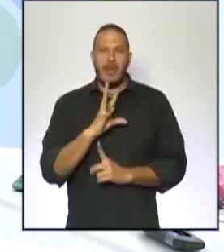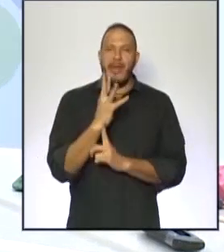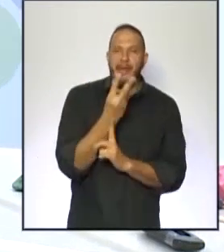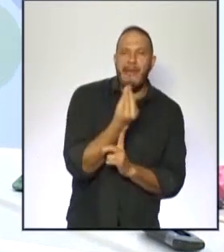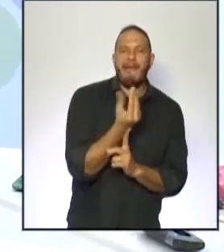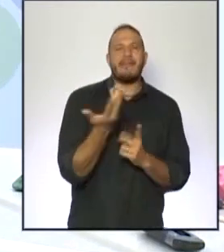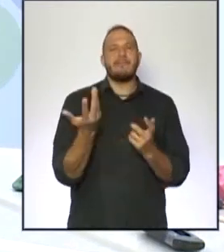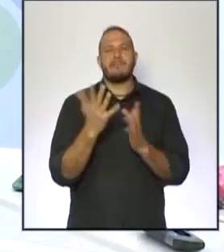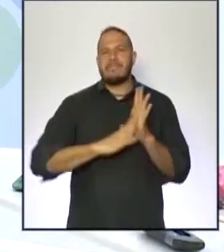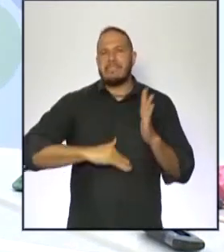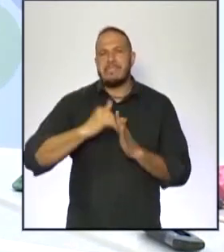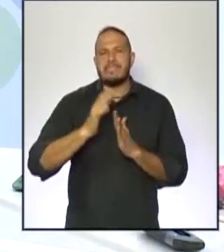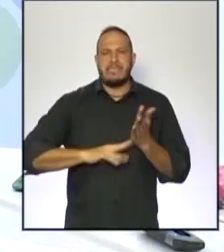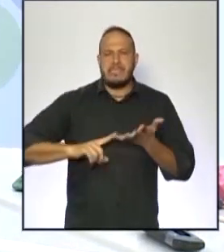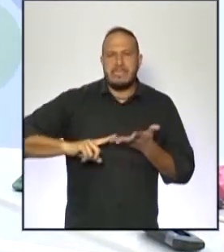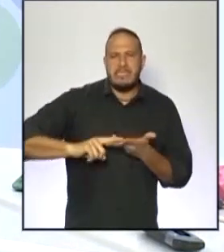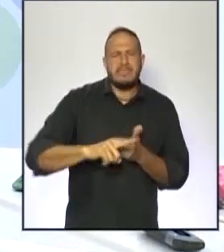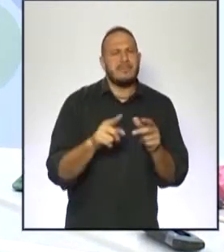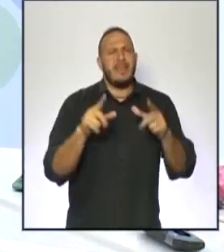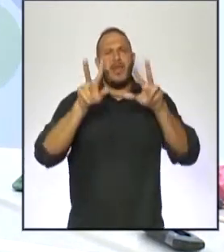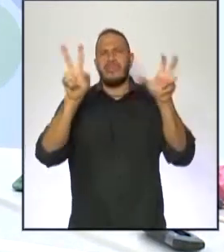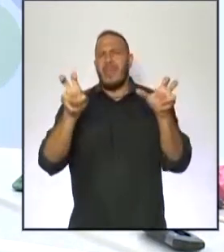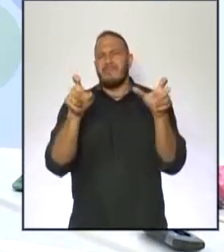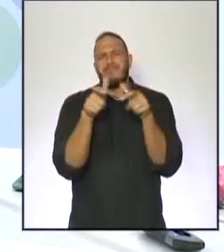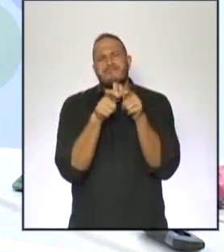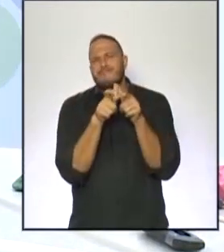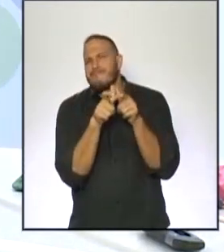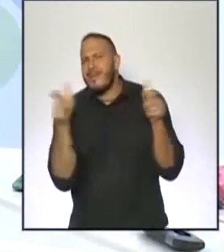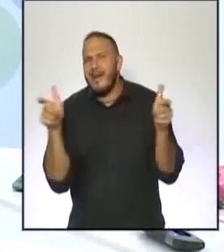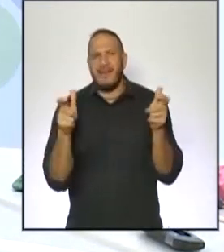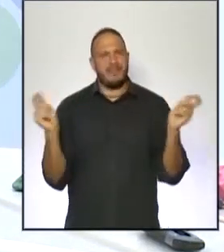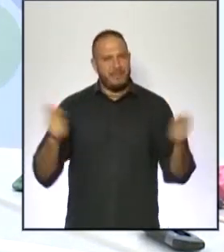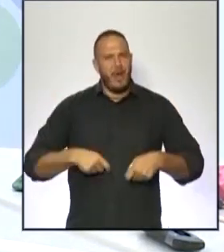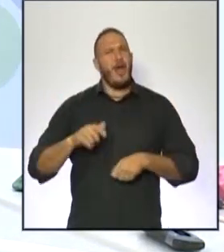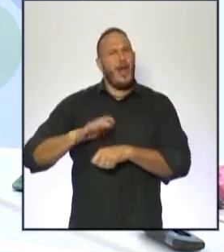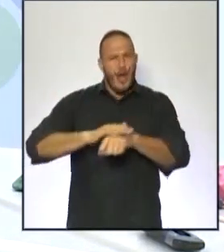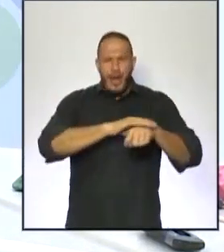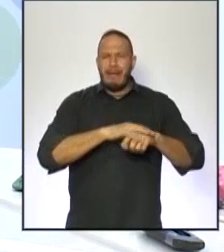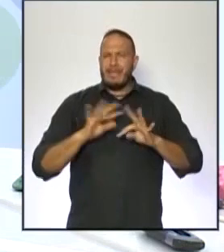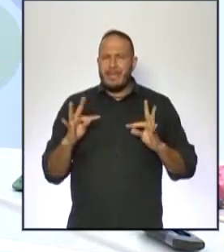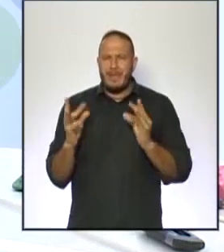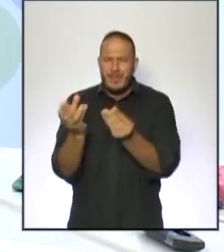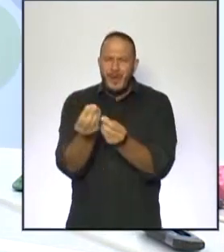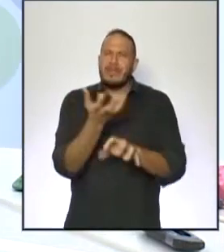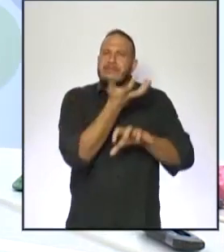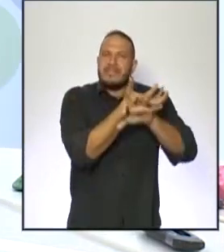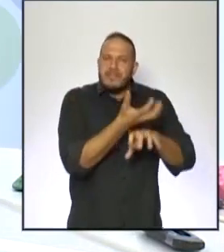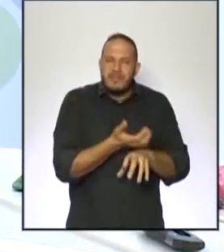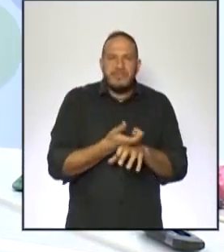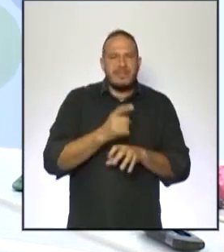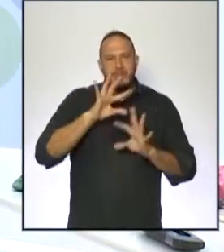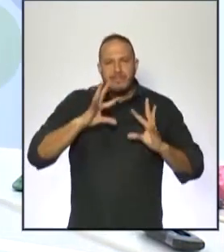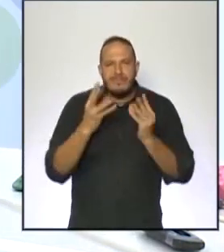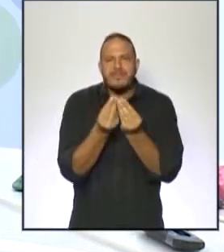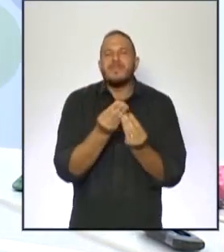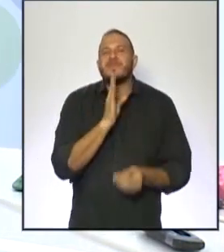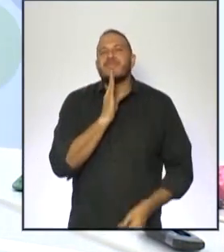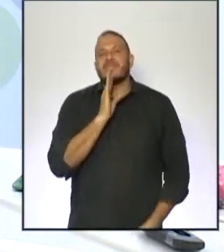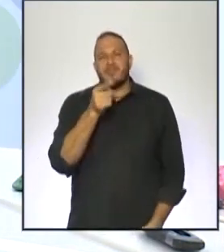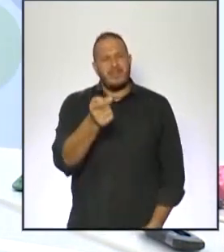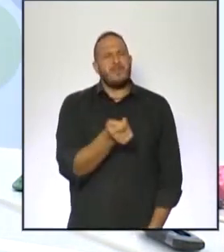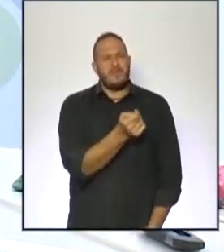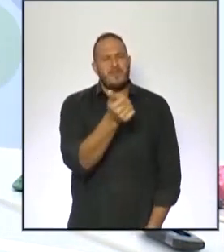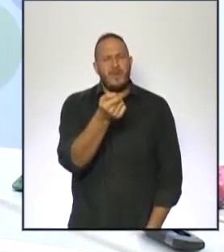artes, porque ele é um tema muito amplo e pode ser reproduzido, inclusive, por todas as disciplinas do conhecimento. E é um pouco disso que nós